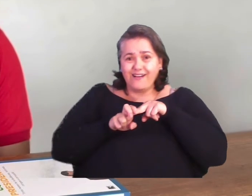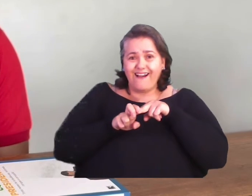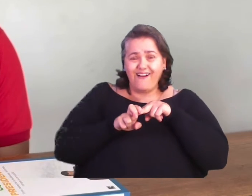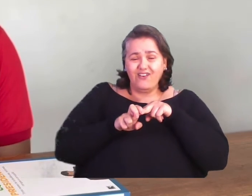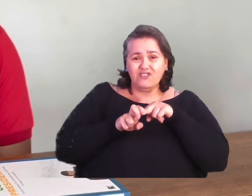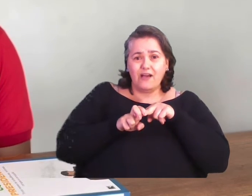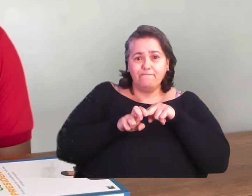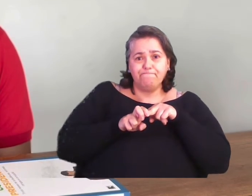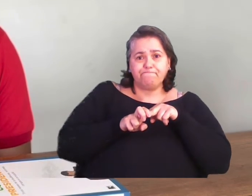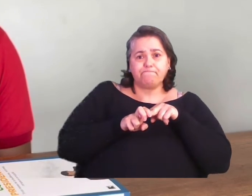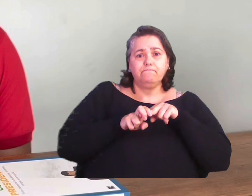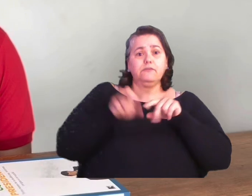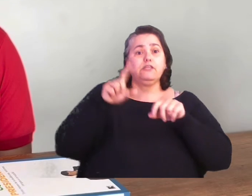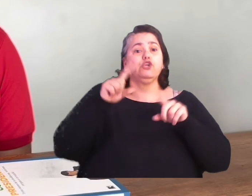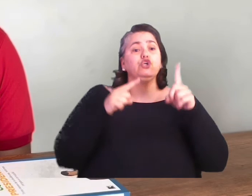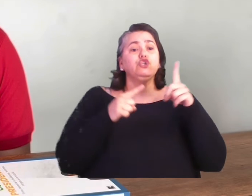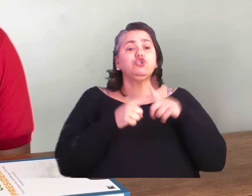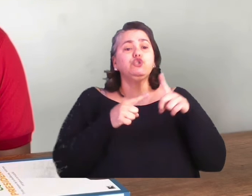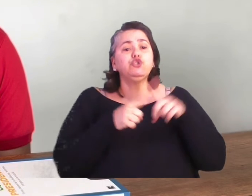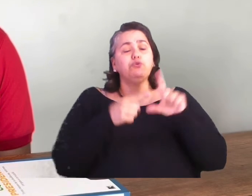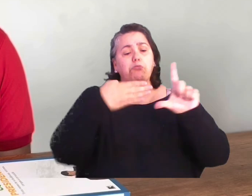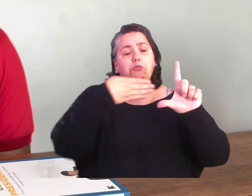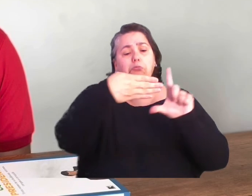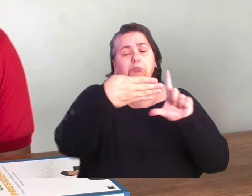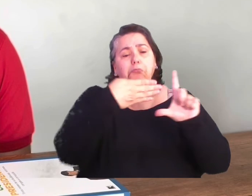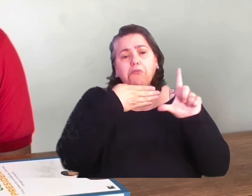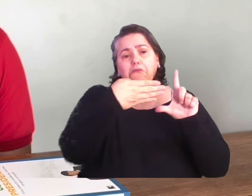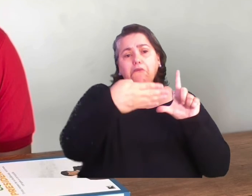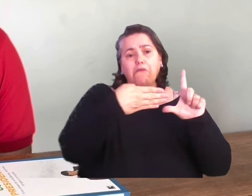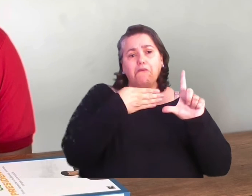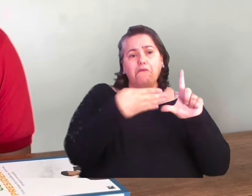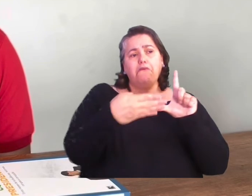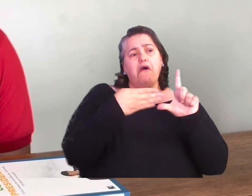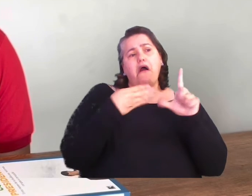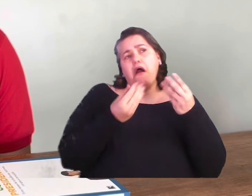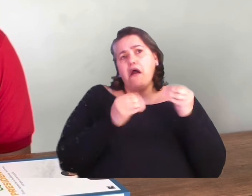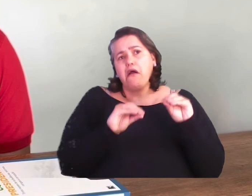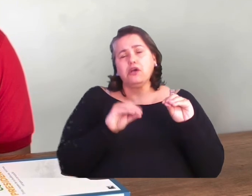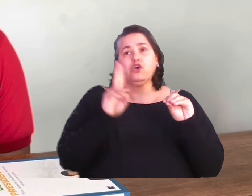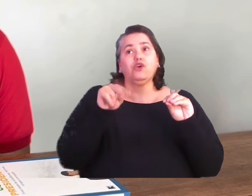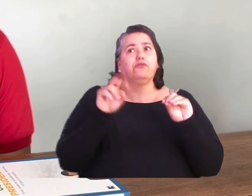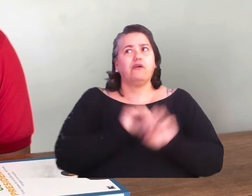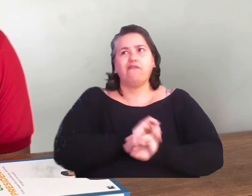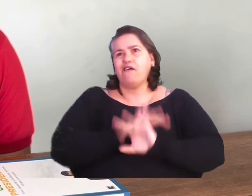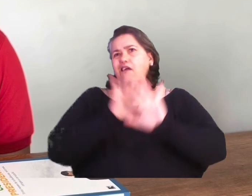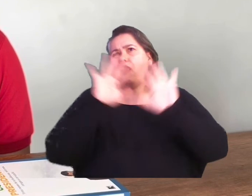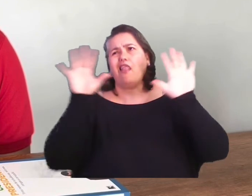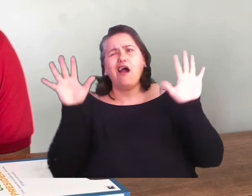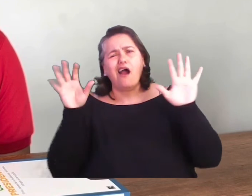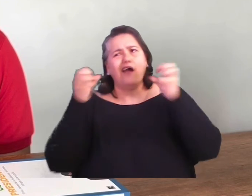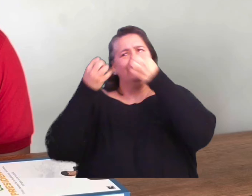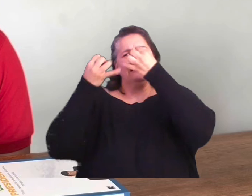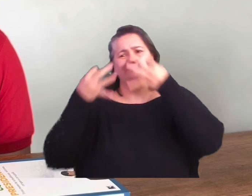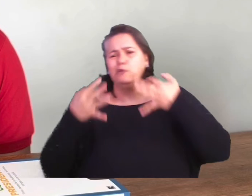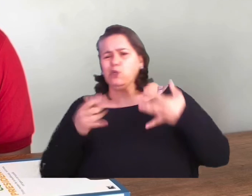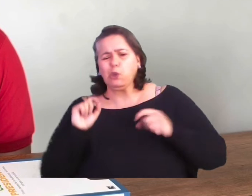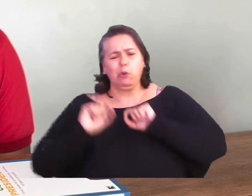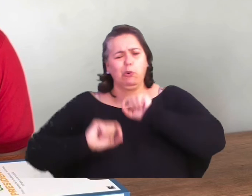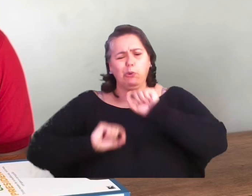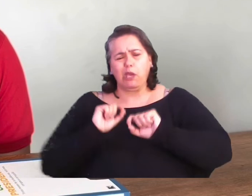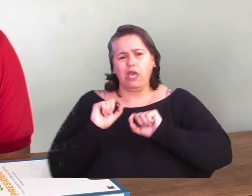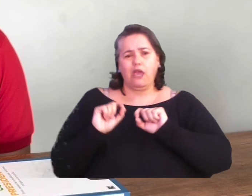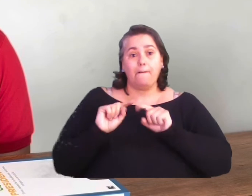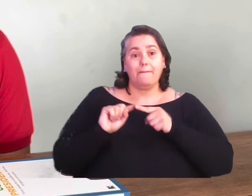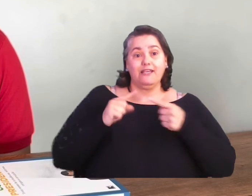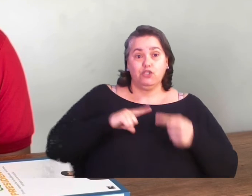por essa espécie de armação que nunca ficou muito bem explicada,